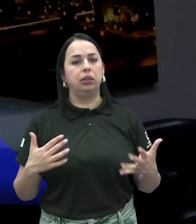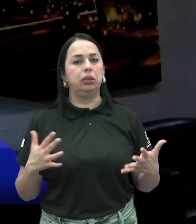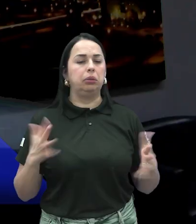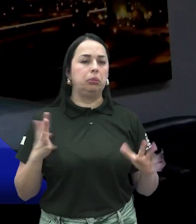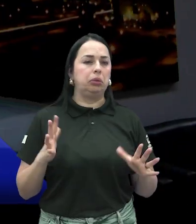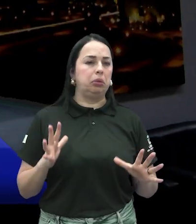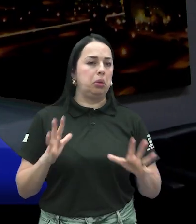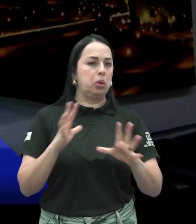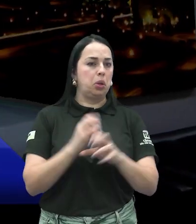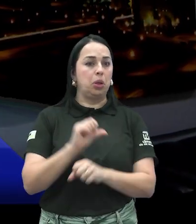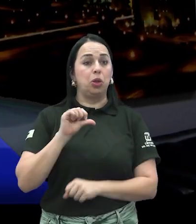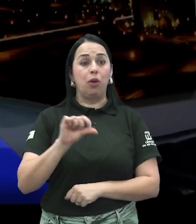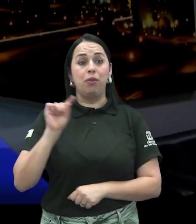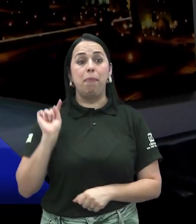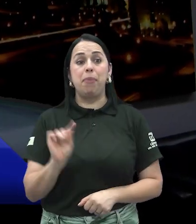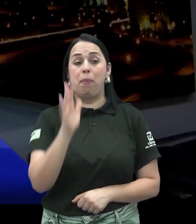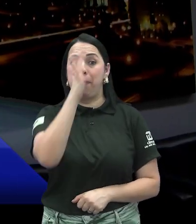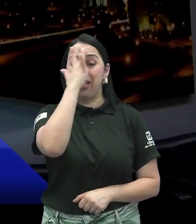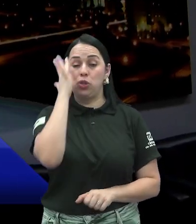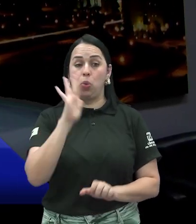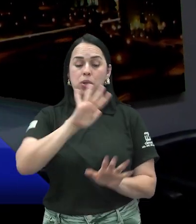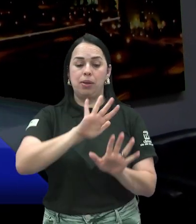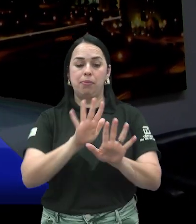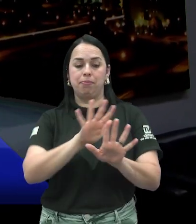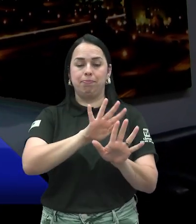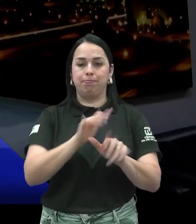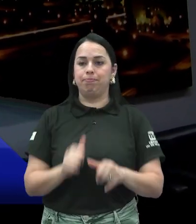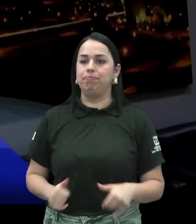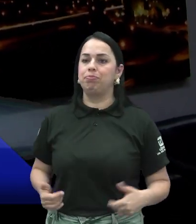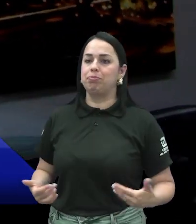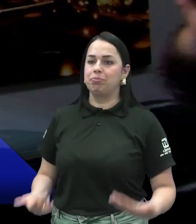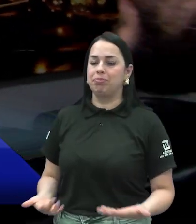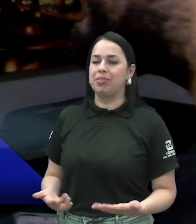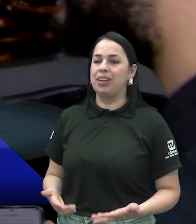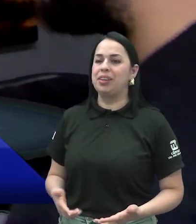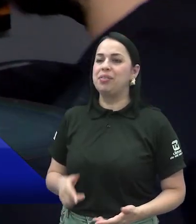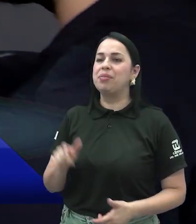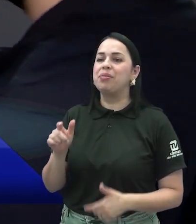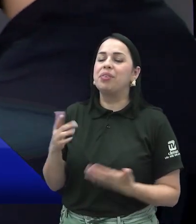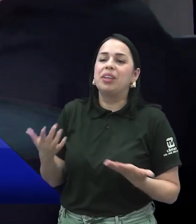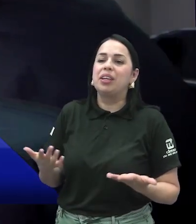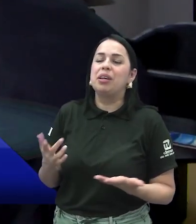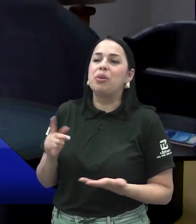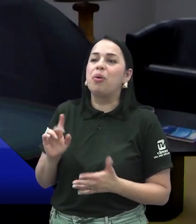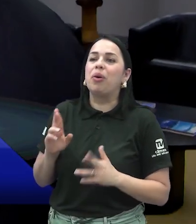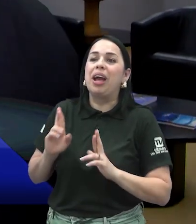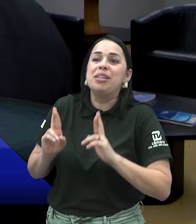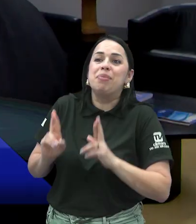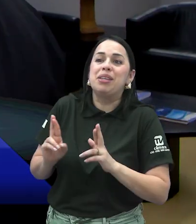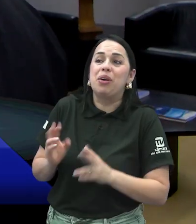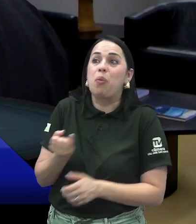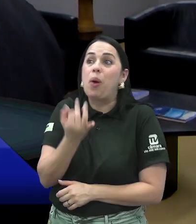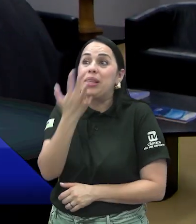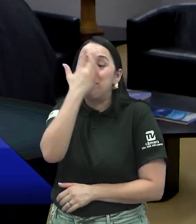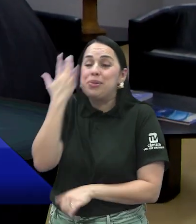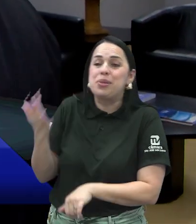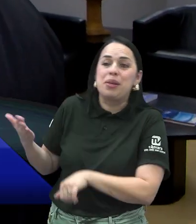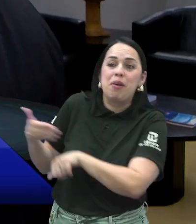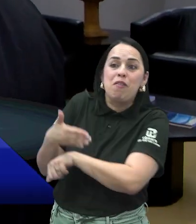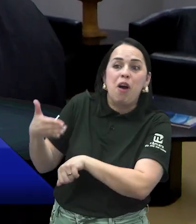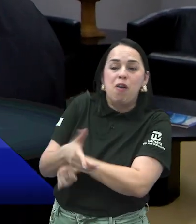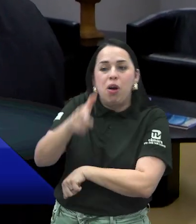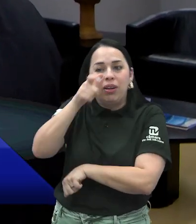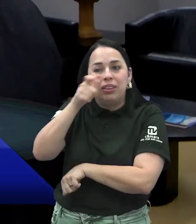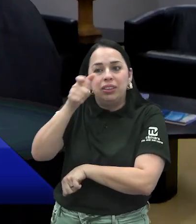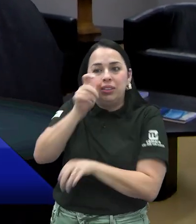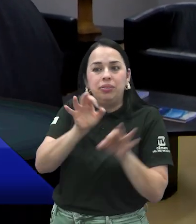Aí temos aí quase 9.000 participantes desfilantes nesse dia. E quais são as expectativas para esse dia, né, de público, de presença de quem